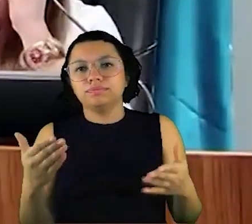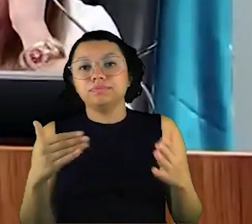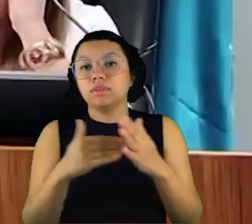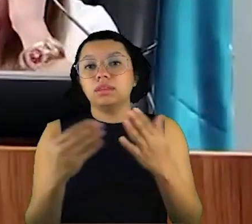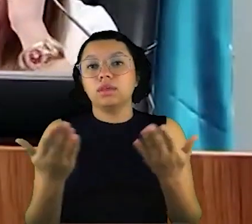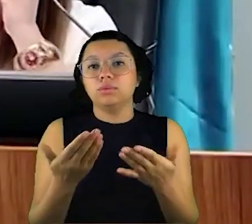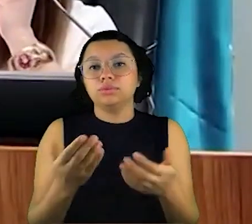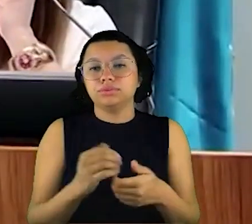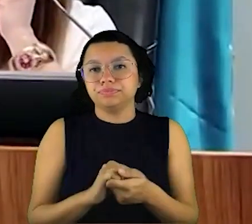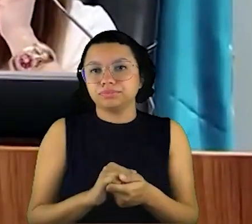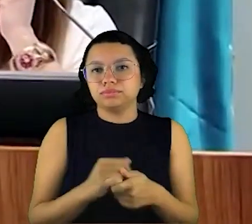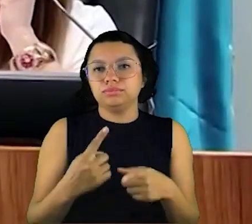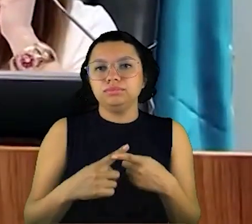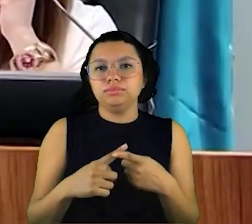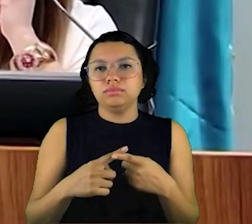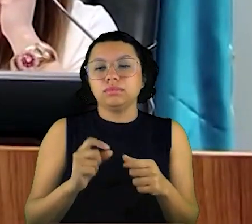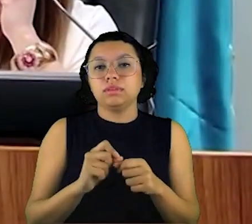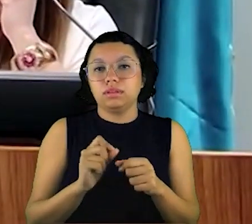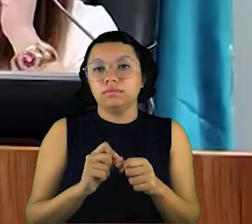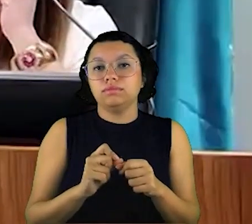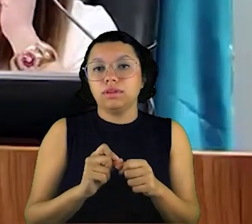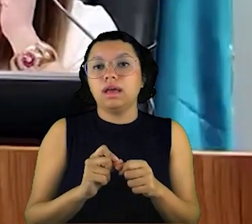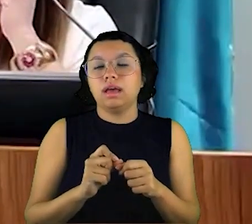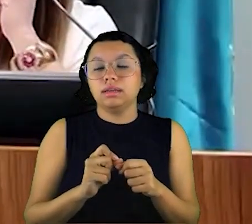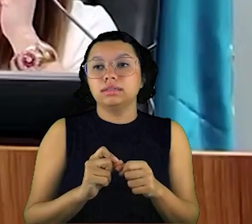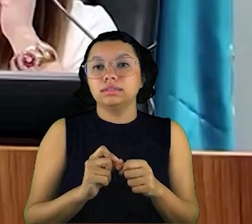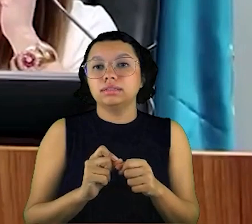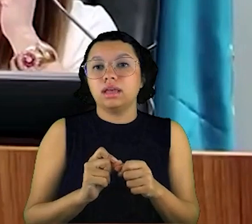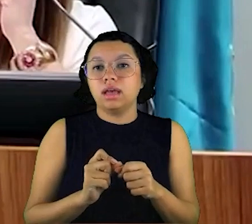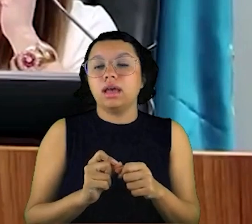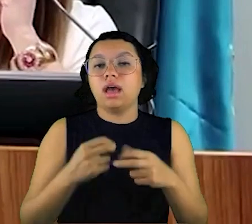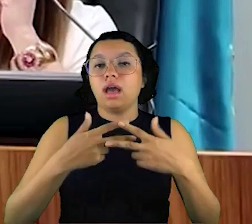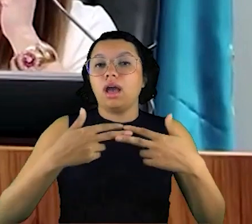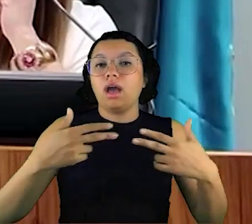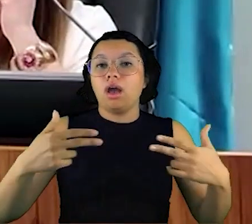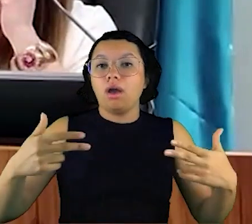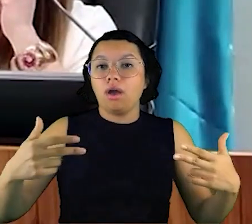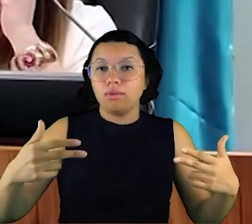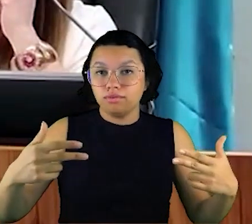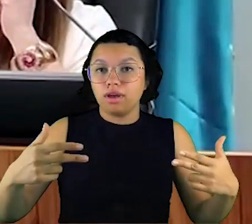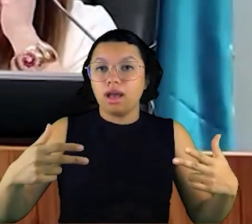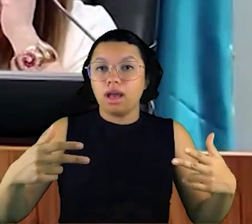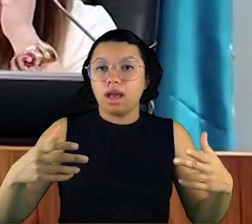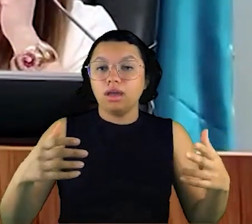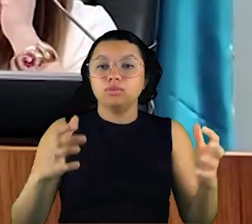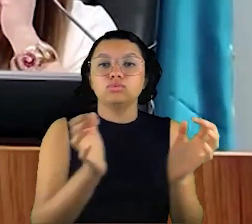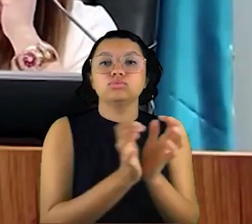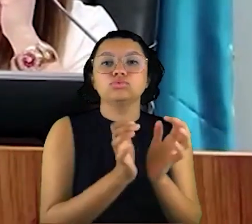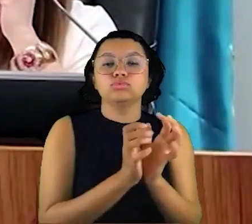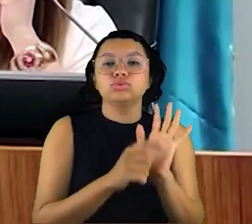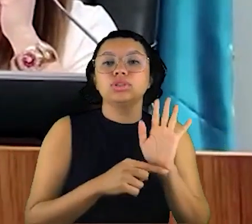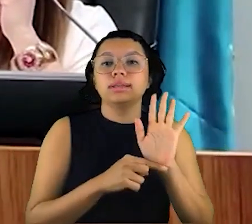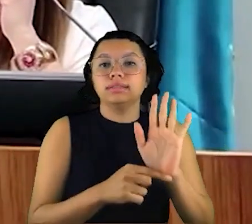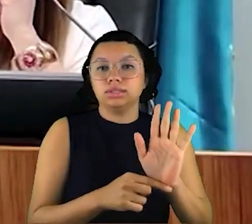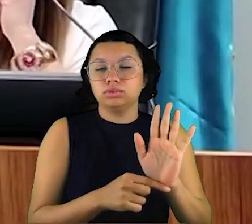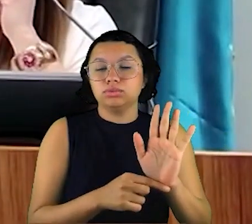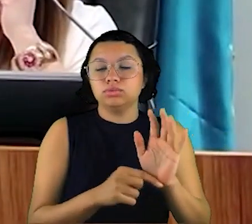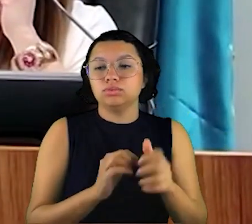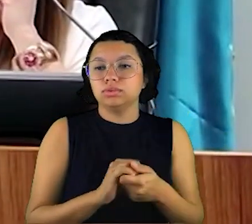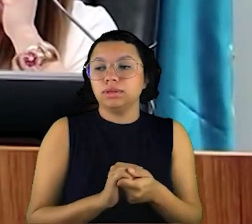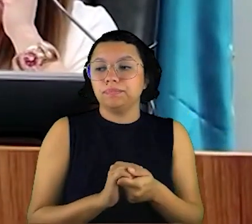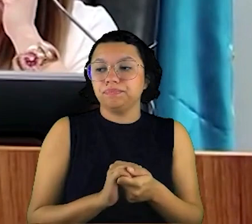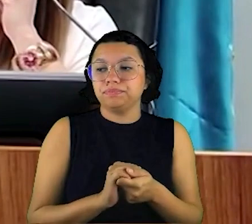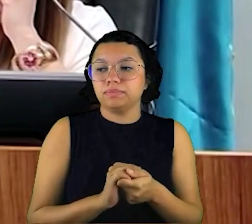cuida, até hoje cuida, né? Ele faz mutirões sistemáticos, descolados desses mutirões